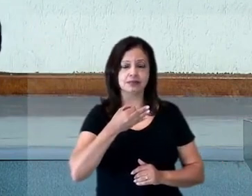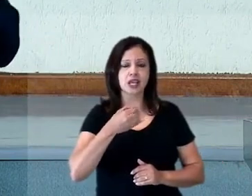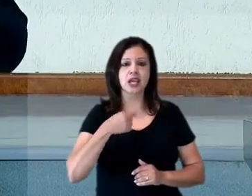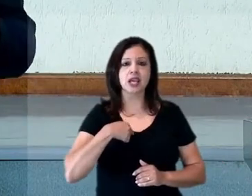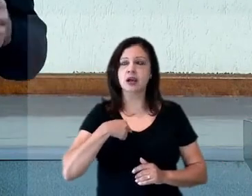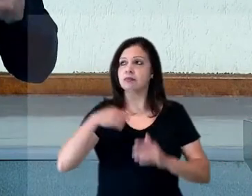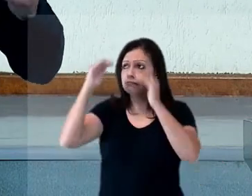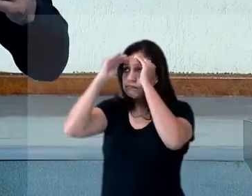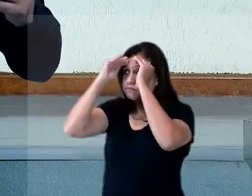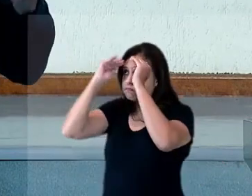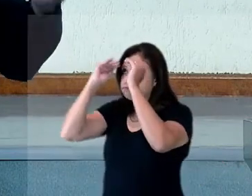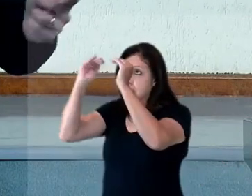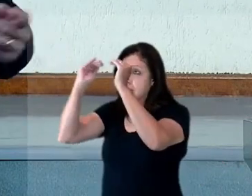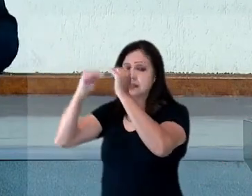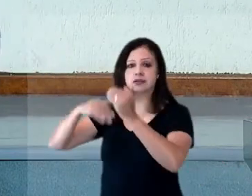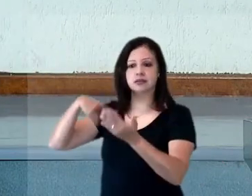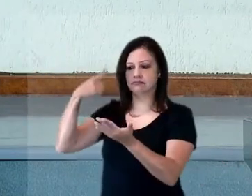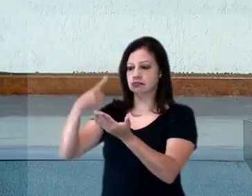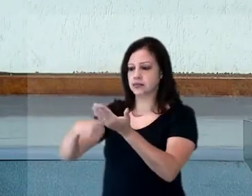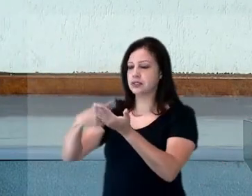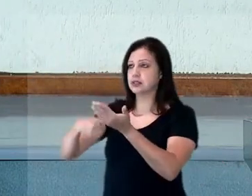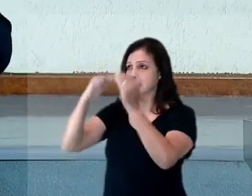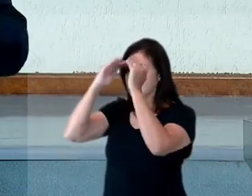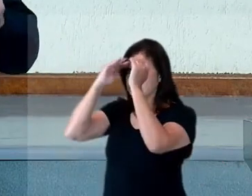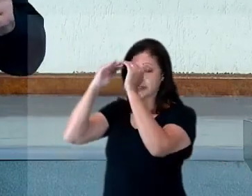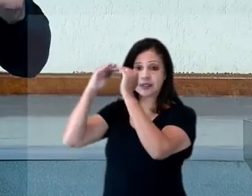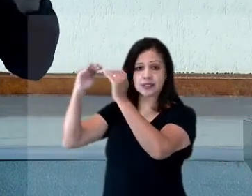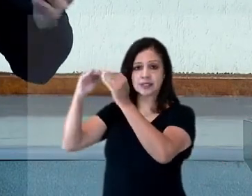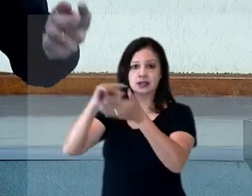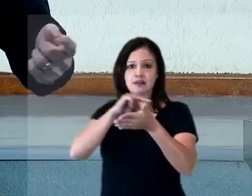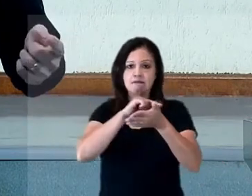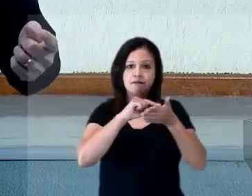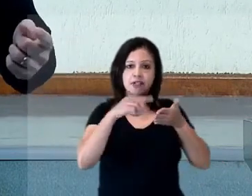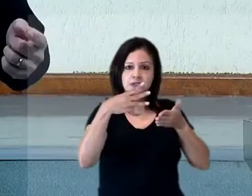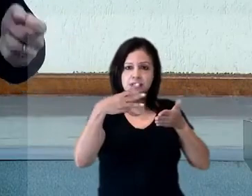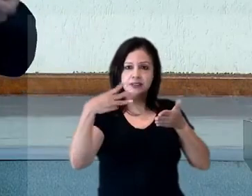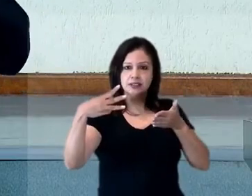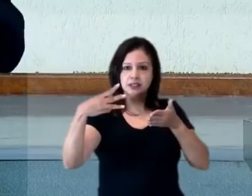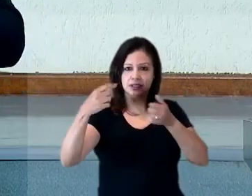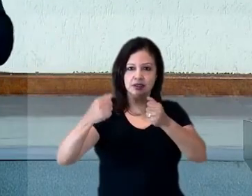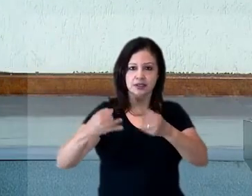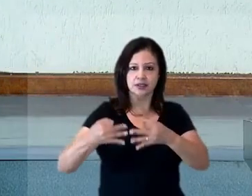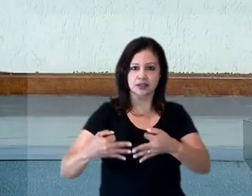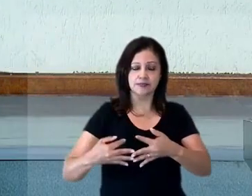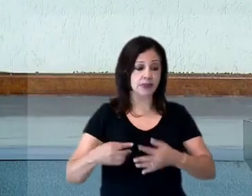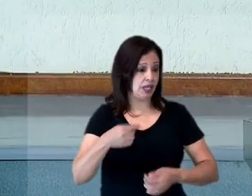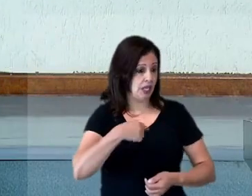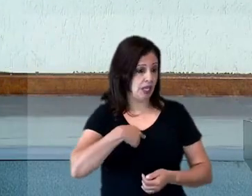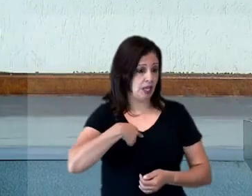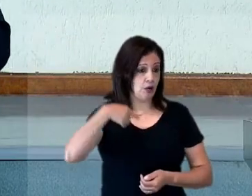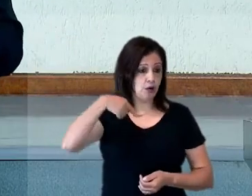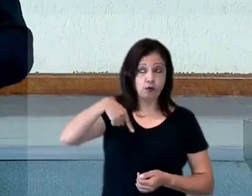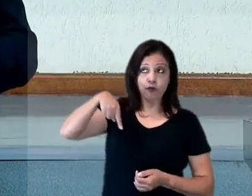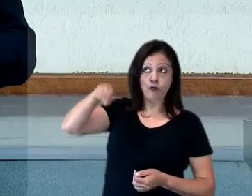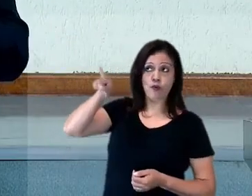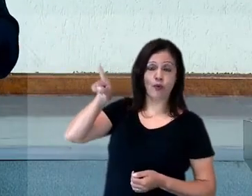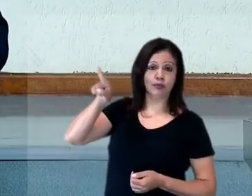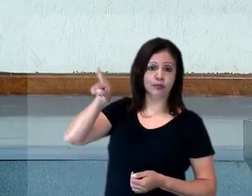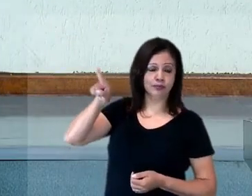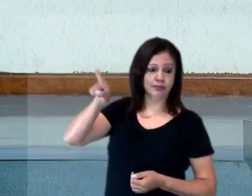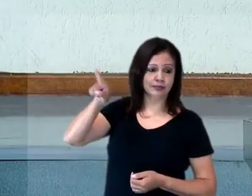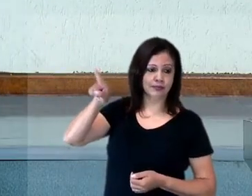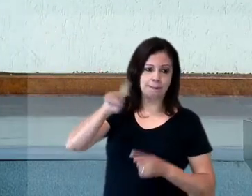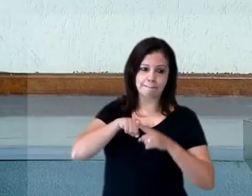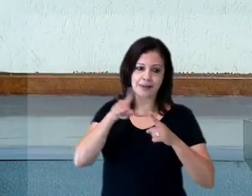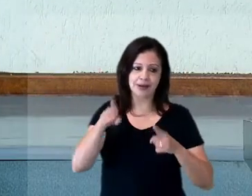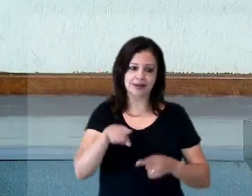Deus quando ele diz no verso de número 33: para onde eu vou, vocês não podem ir. Jesus sabia o